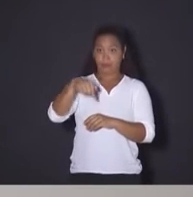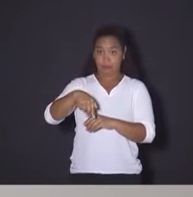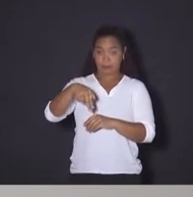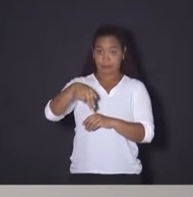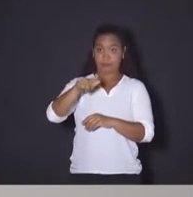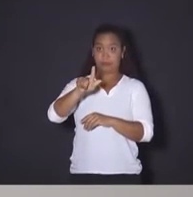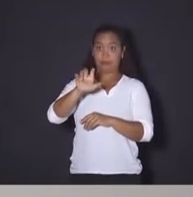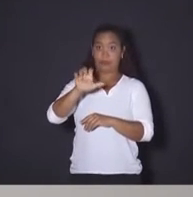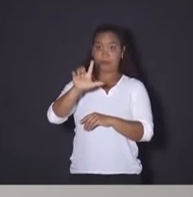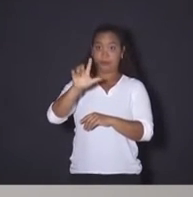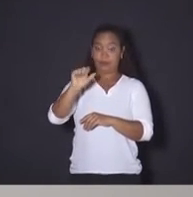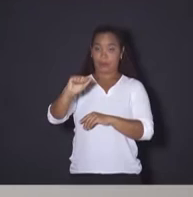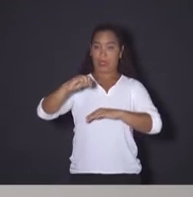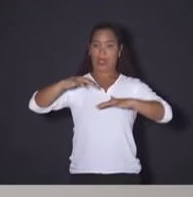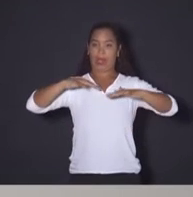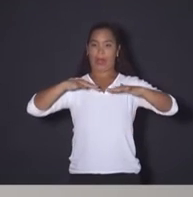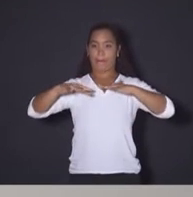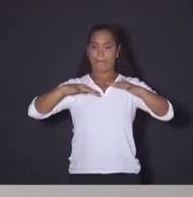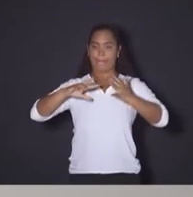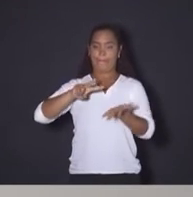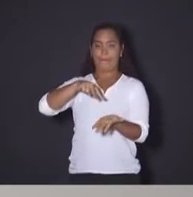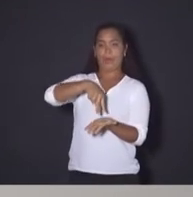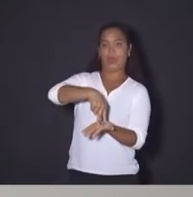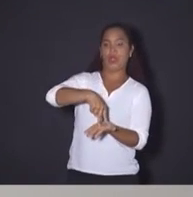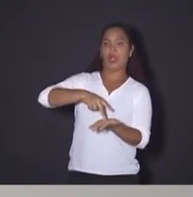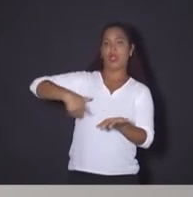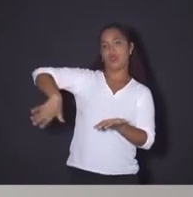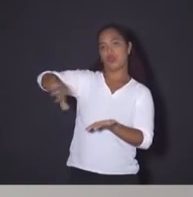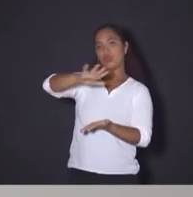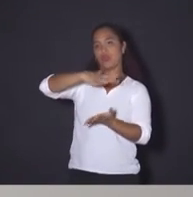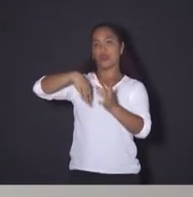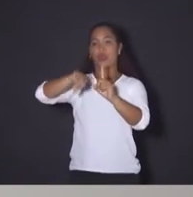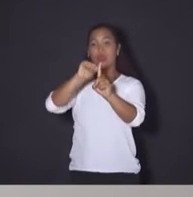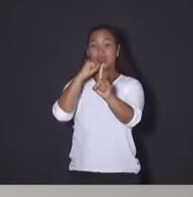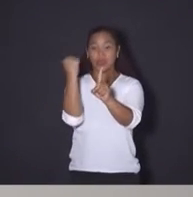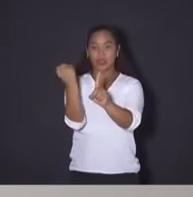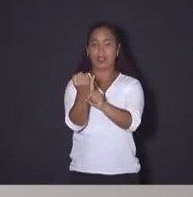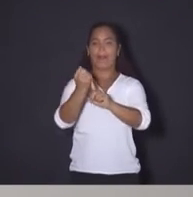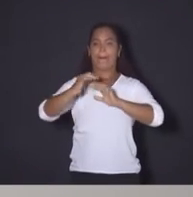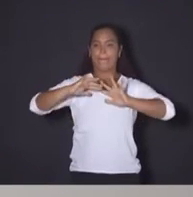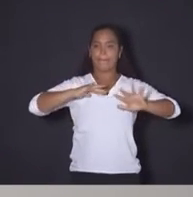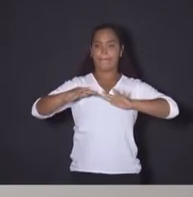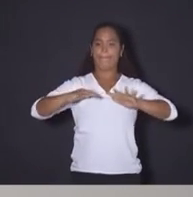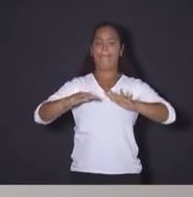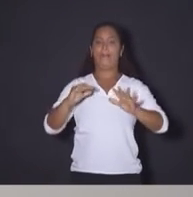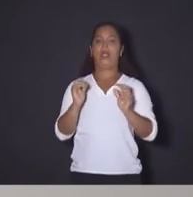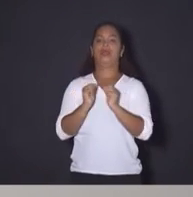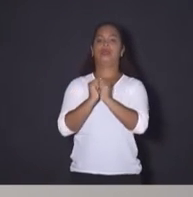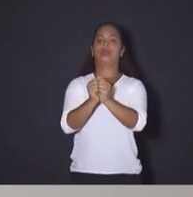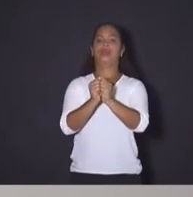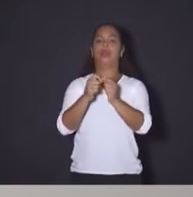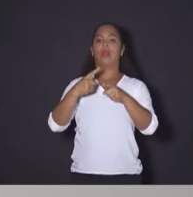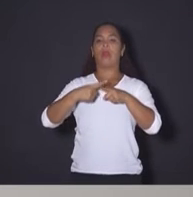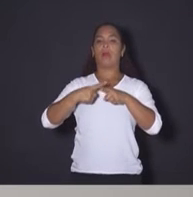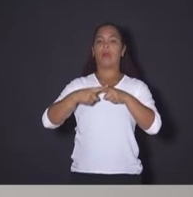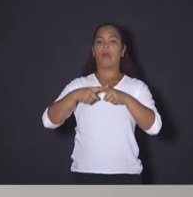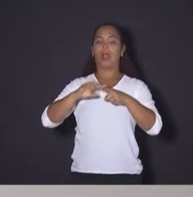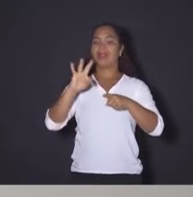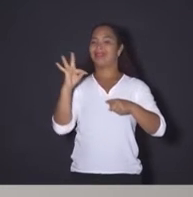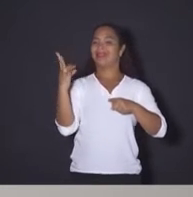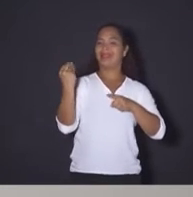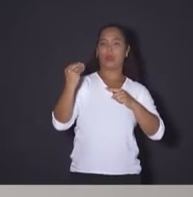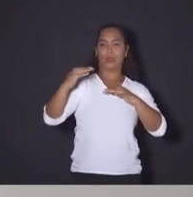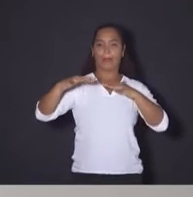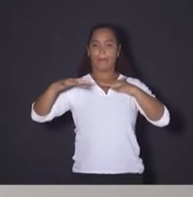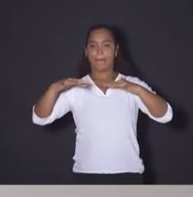uma mulher negra se movimenta toda a estrutura da sociedade se movimenta com ela porque tudo que desestabilizado